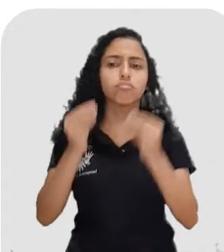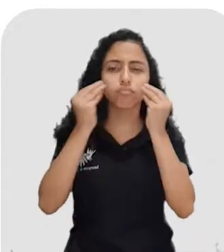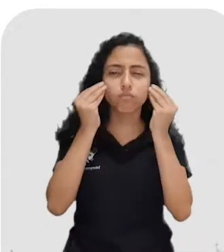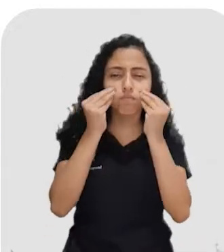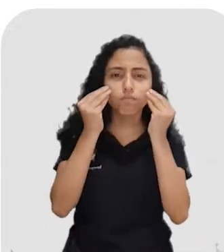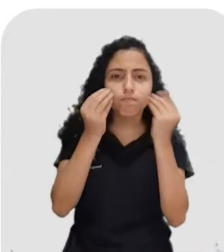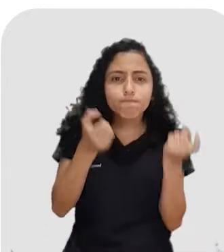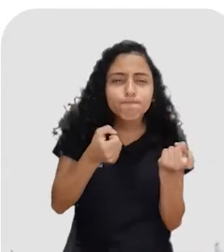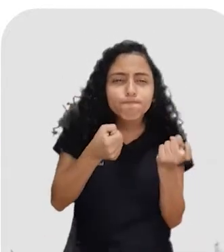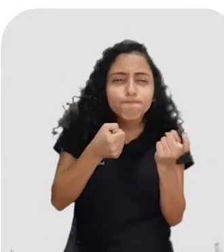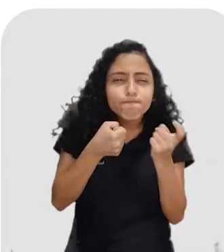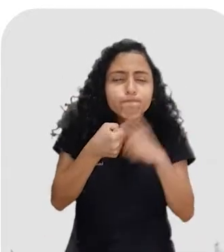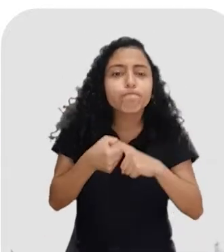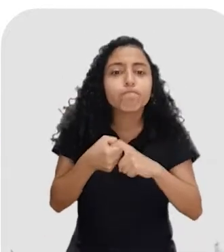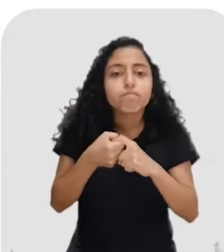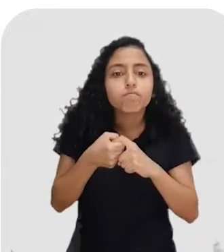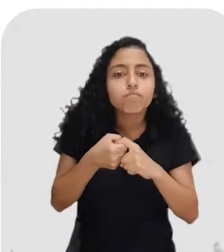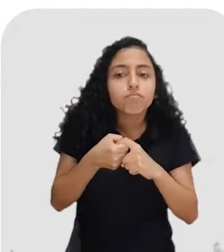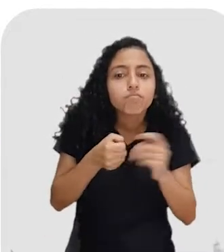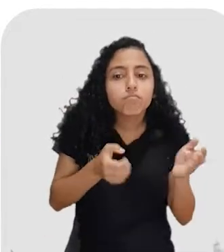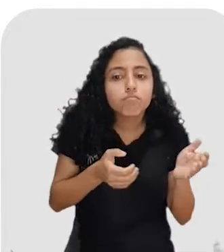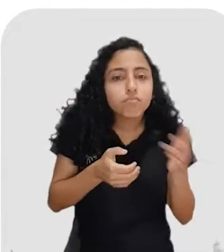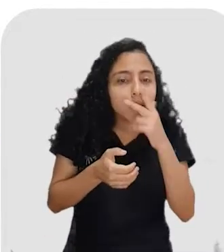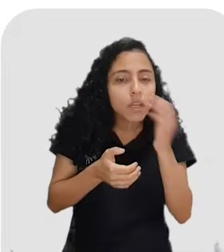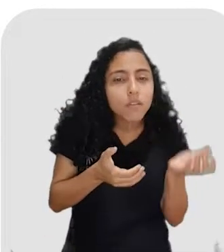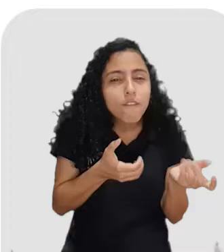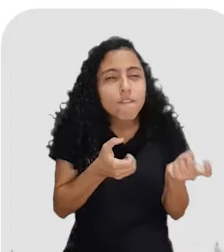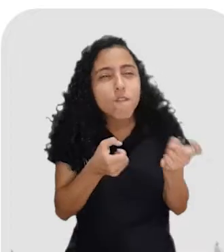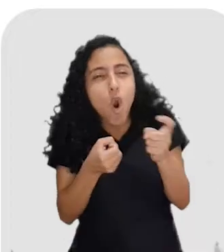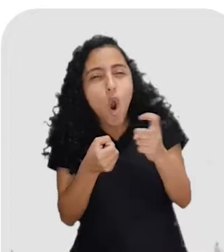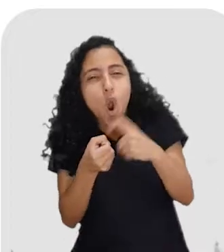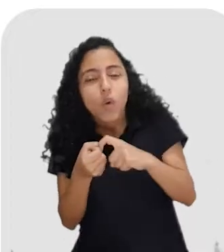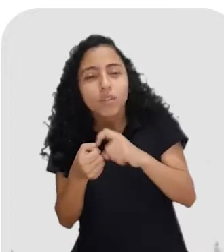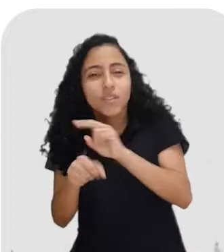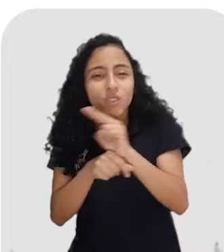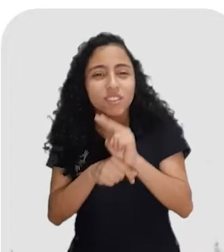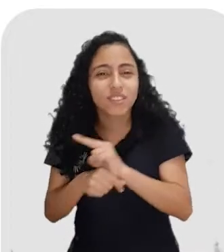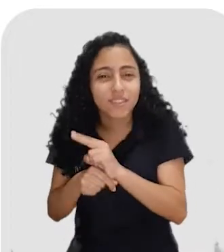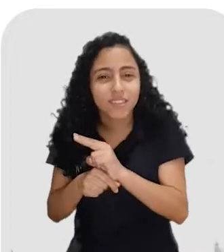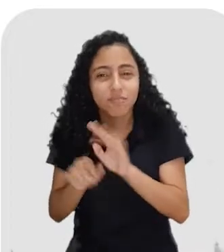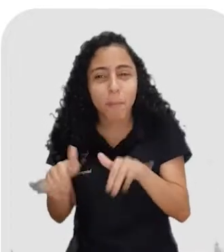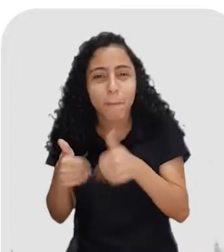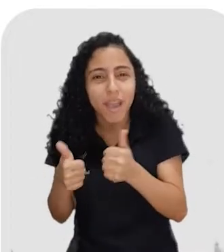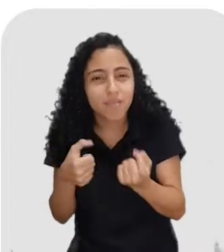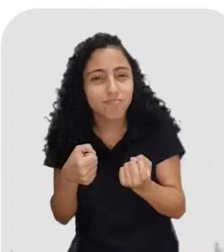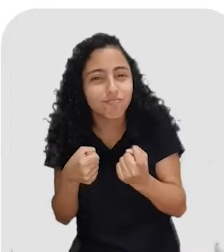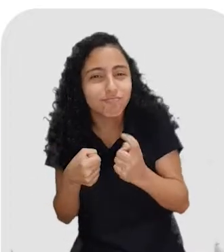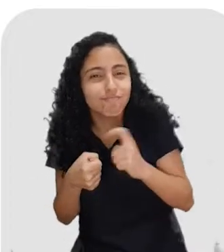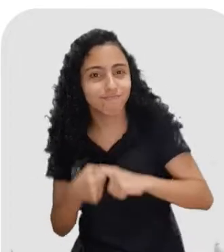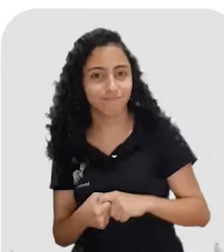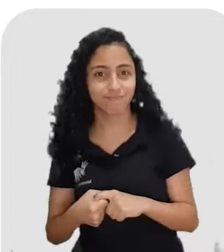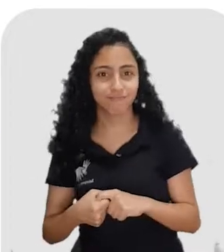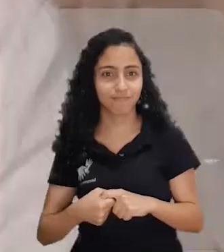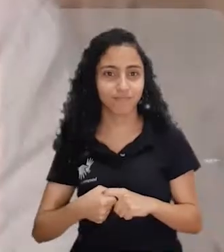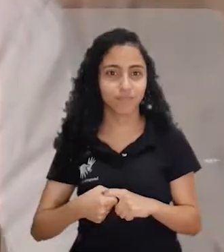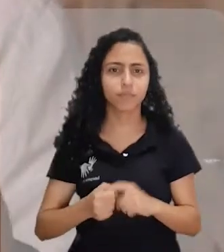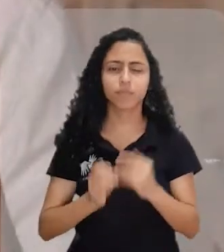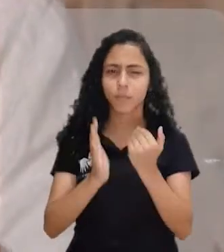de estratégias para restaurar aquele ecossistema, para tentar conduzi-lo de volta a algo próximo do ecossistema